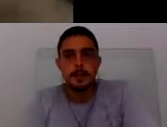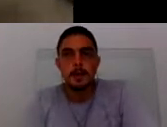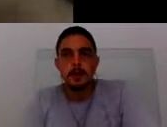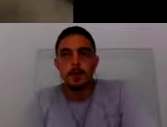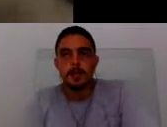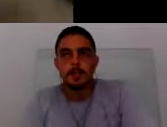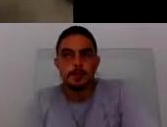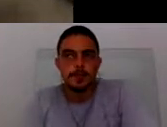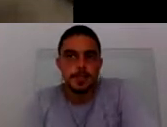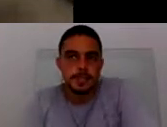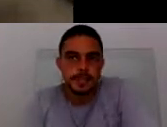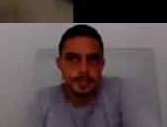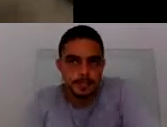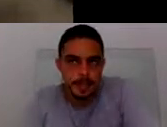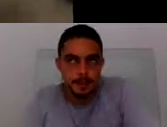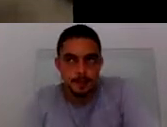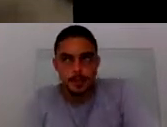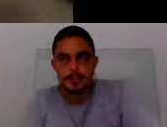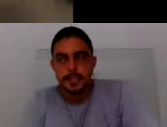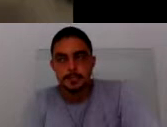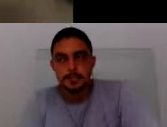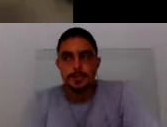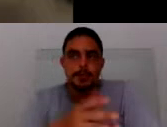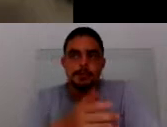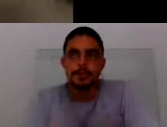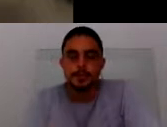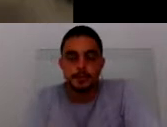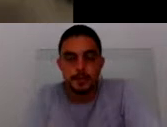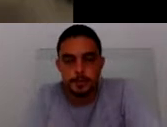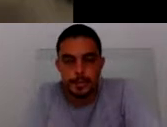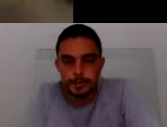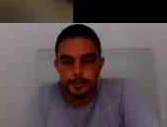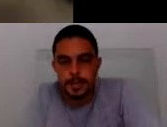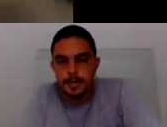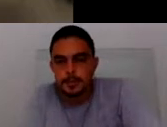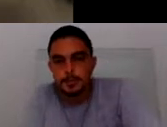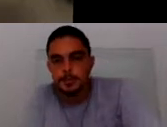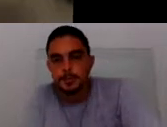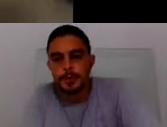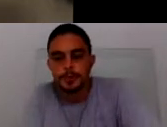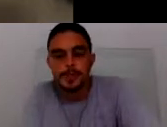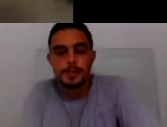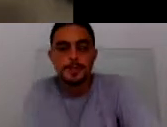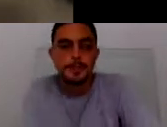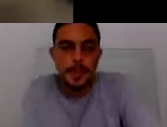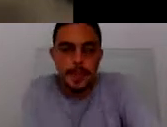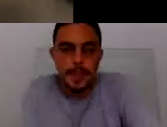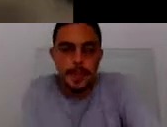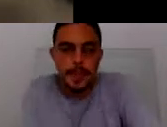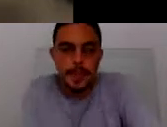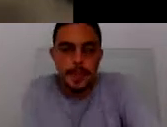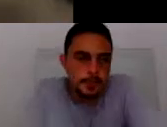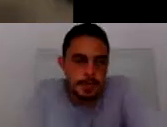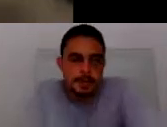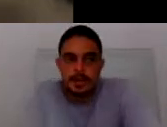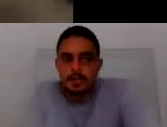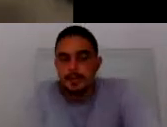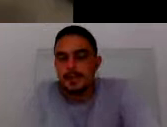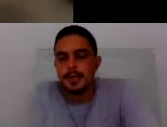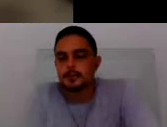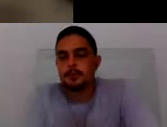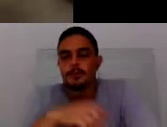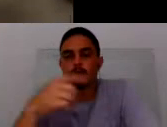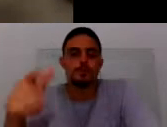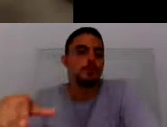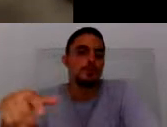o sistema, ou que a gente utilize sistemas, por exemplo, eu falei bastante disso quando eu falei sobre irrigação por superfície, que a gente trata